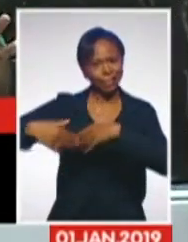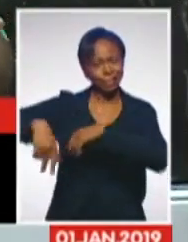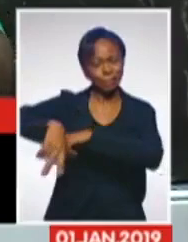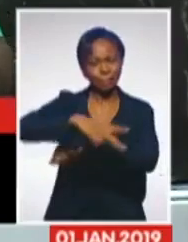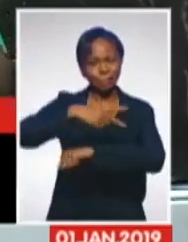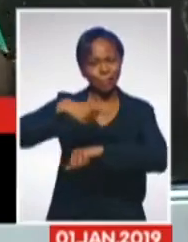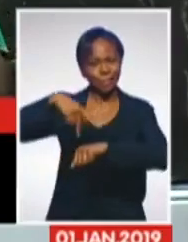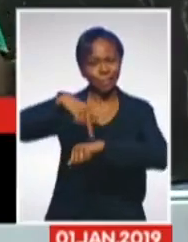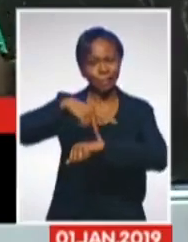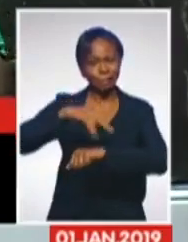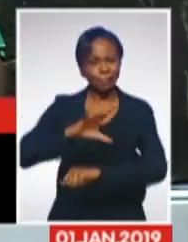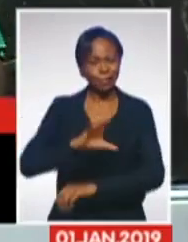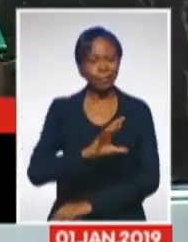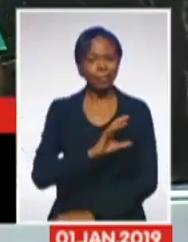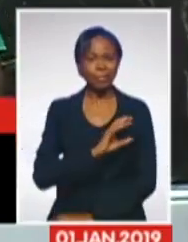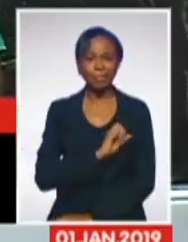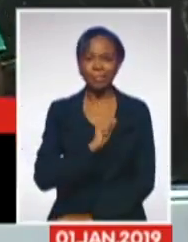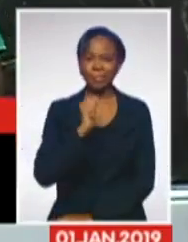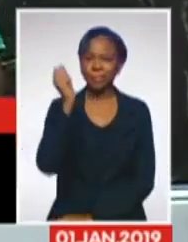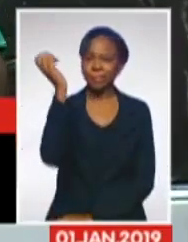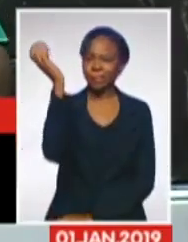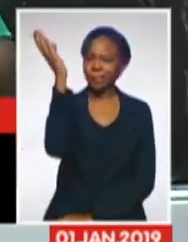gentil, pátria amada,